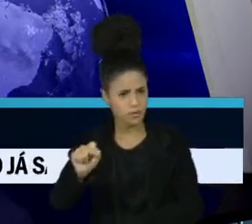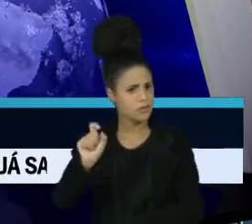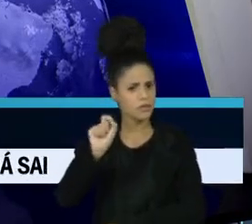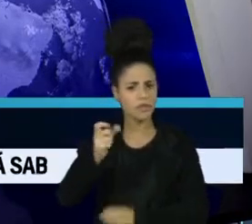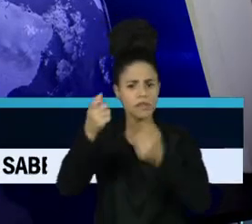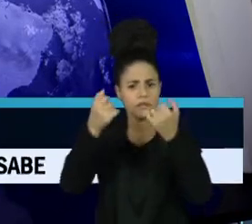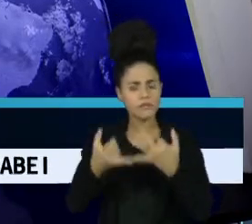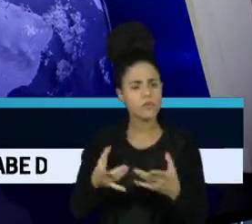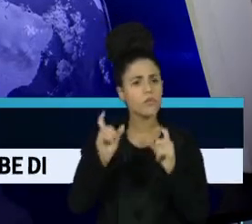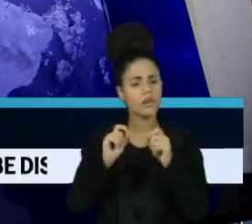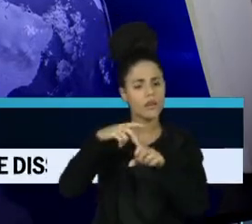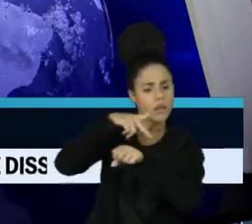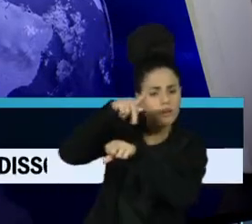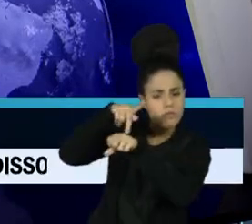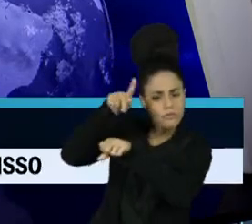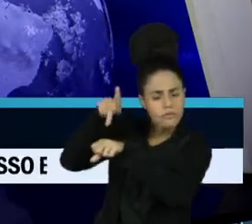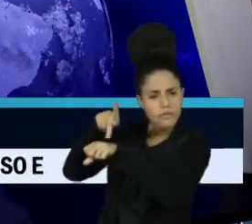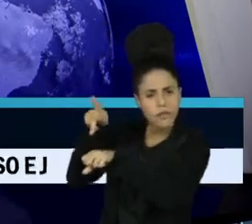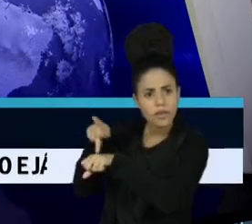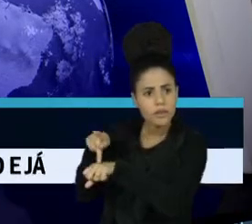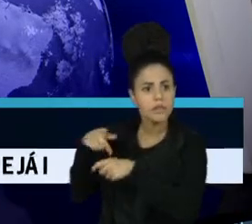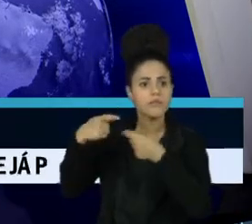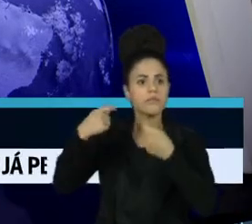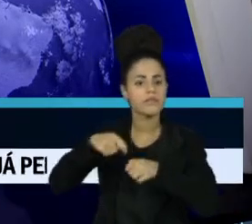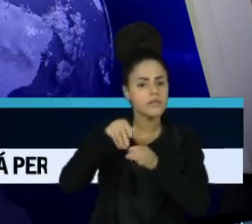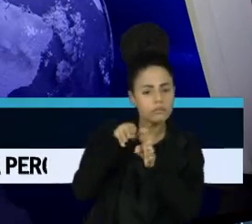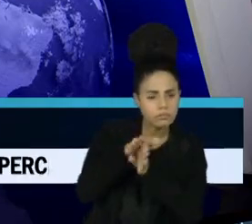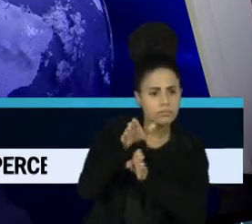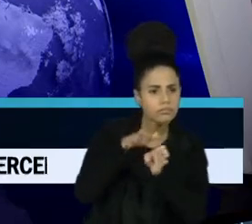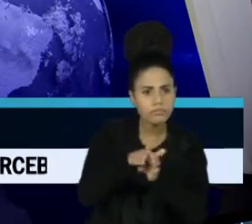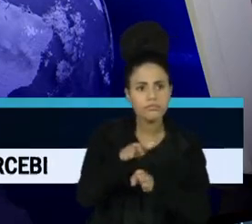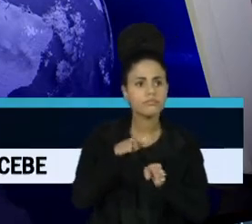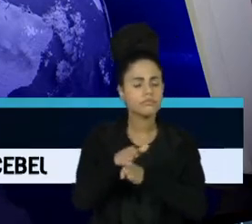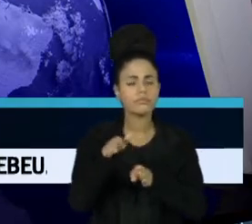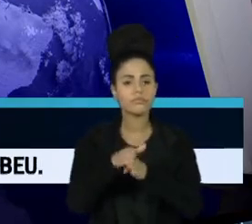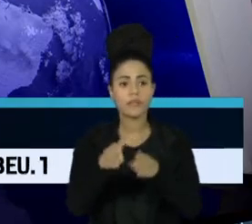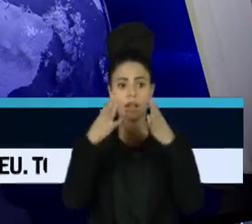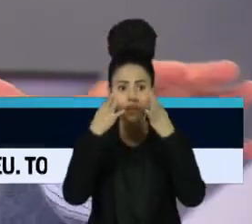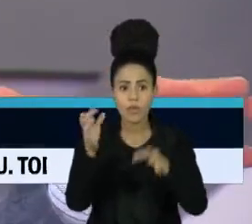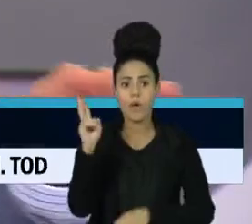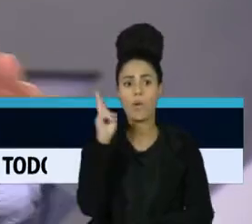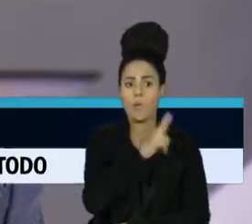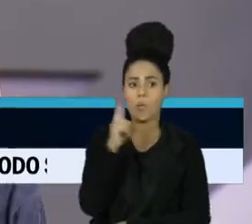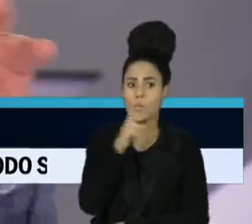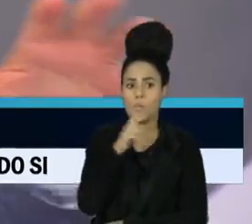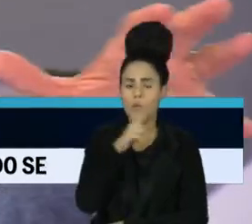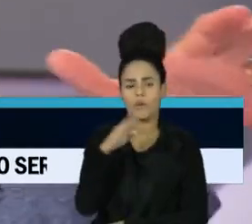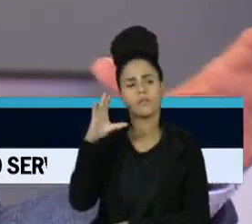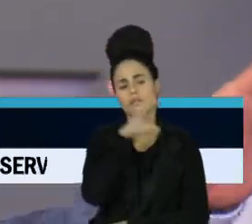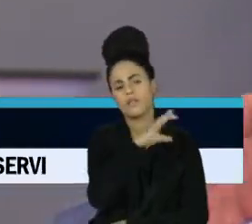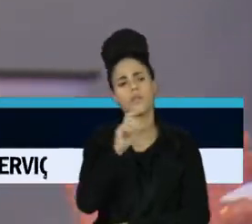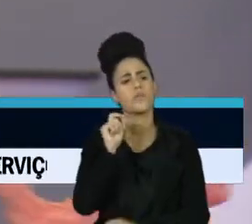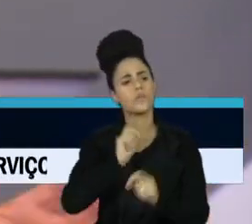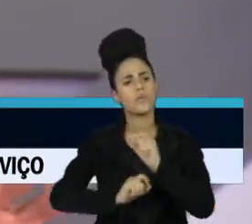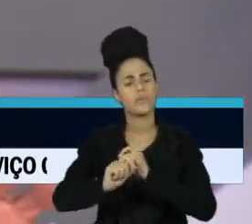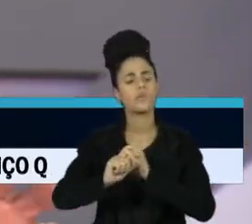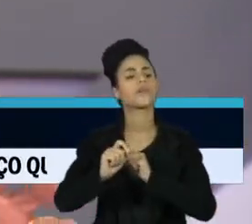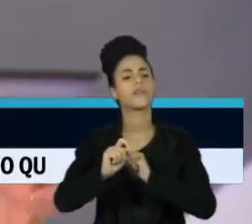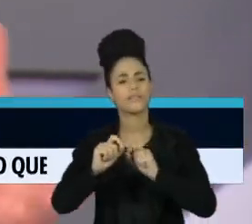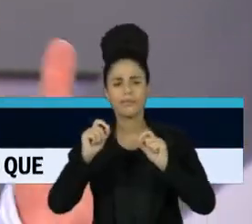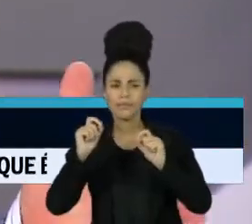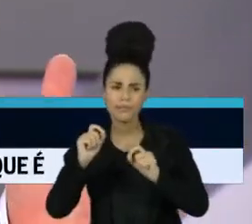você só dos países é terem um consenso sobre as emergências e tá claro que há grandes divergências